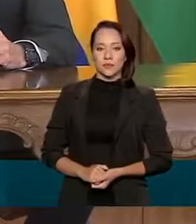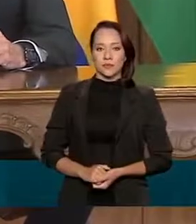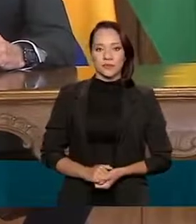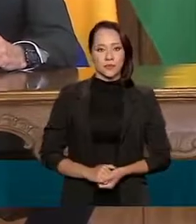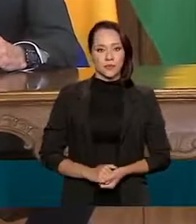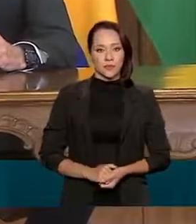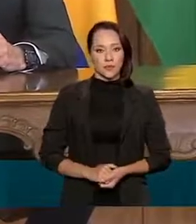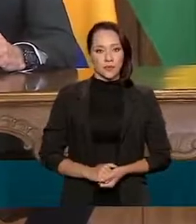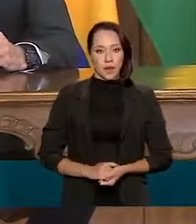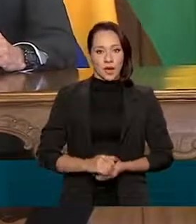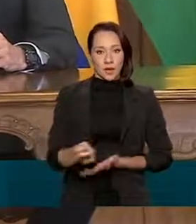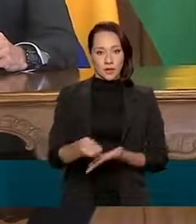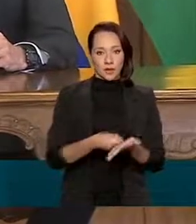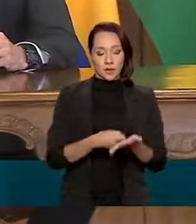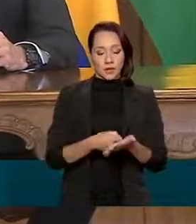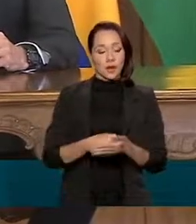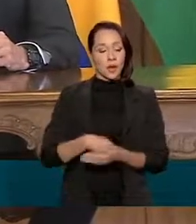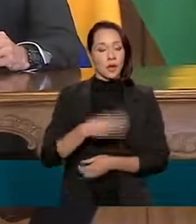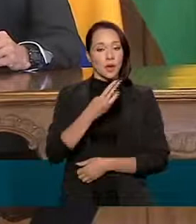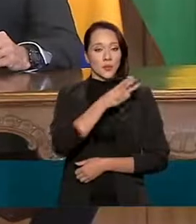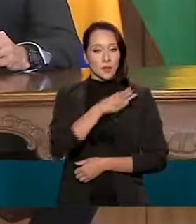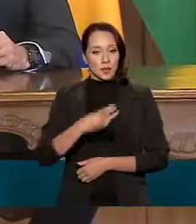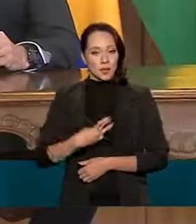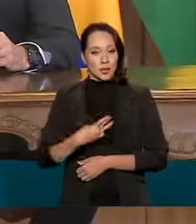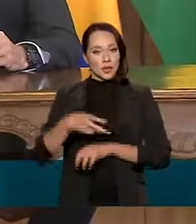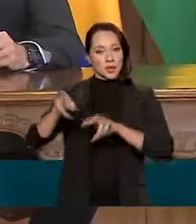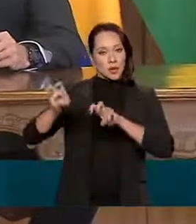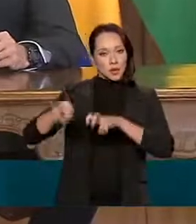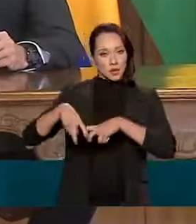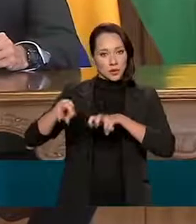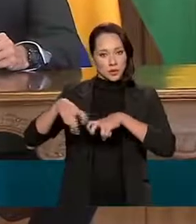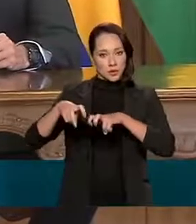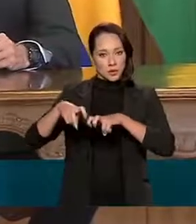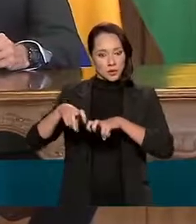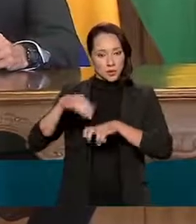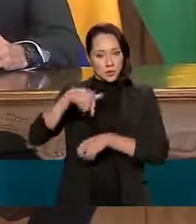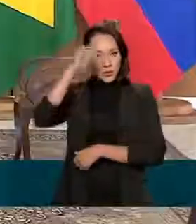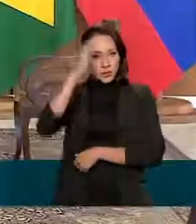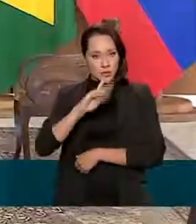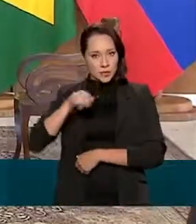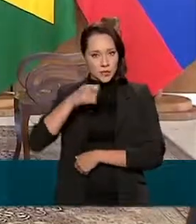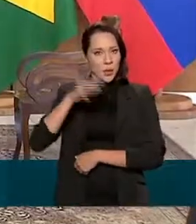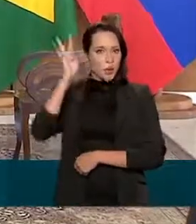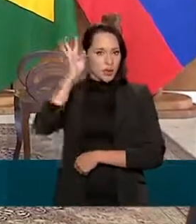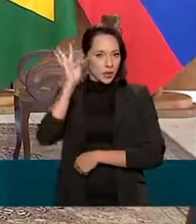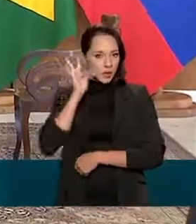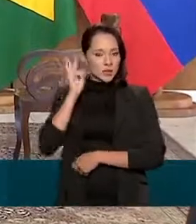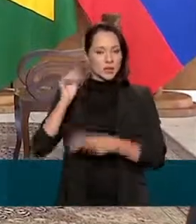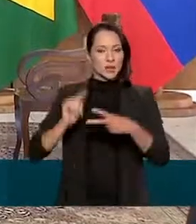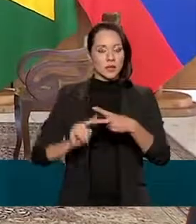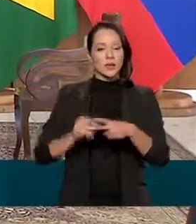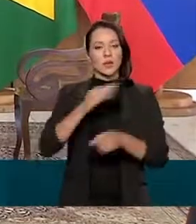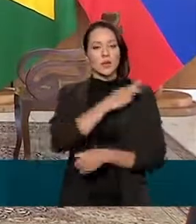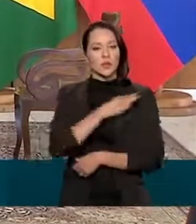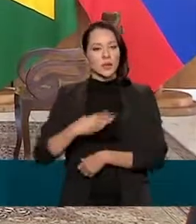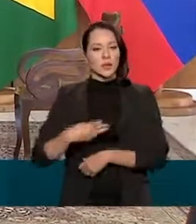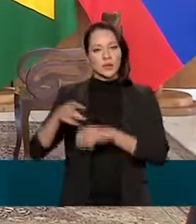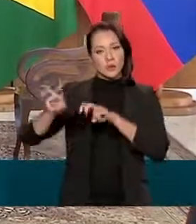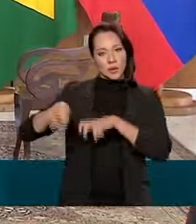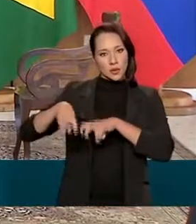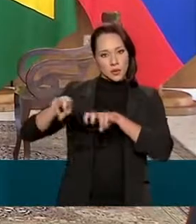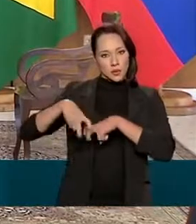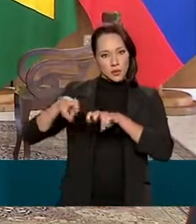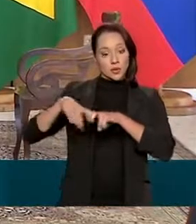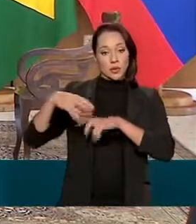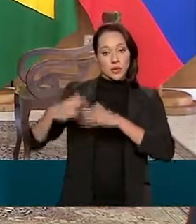a senão a ministra da agricultura pecuária e abastecimento do Brasil Tereza Cristina e o ministro da agricultura